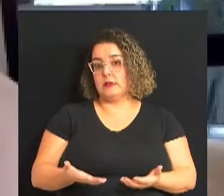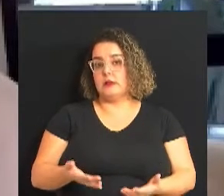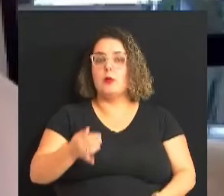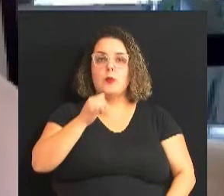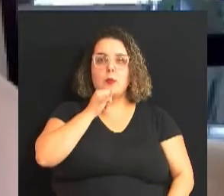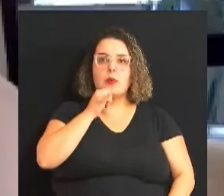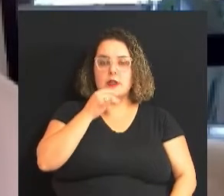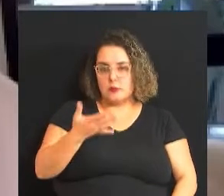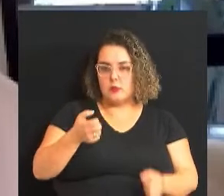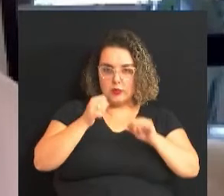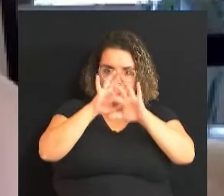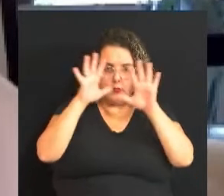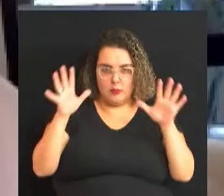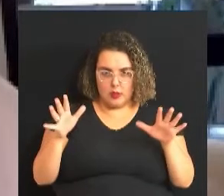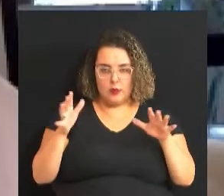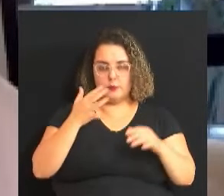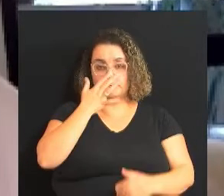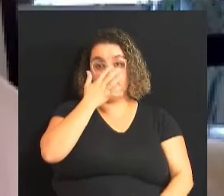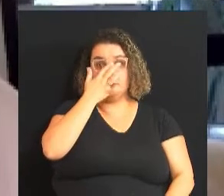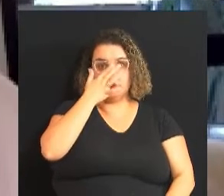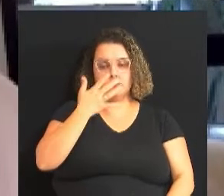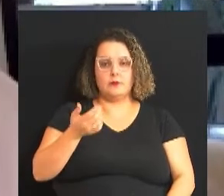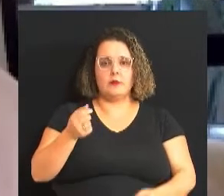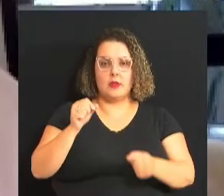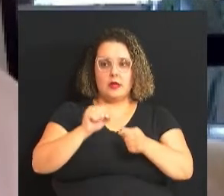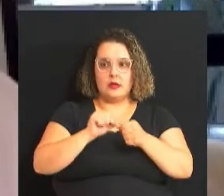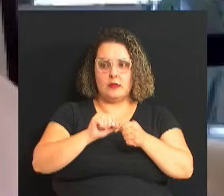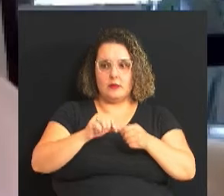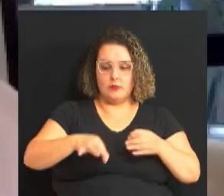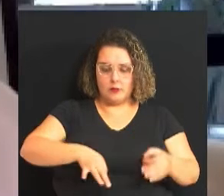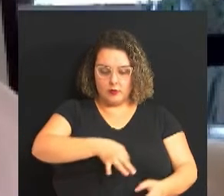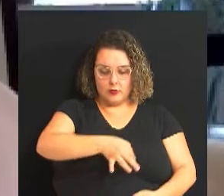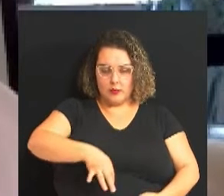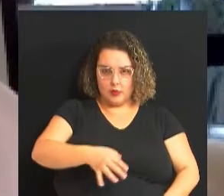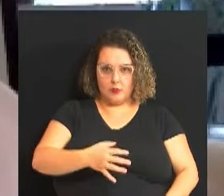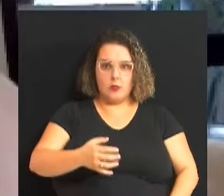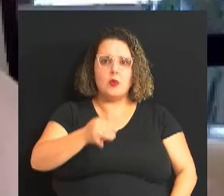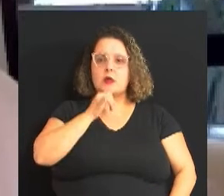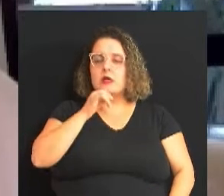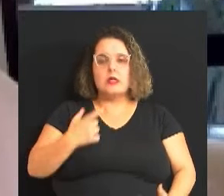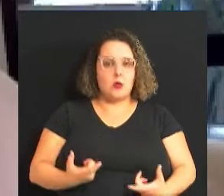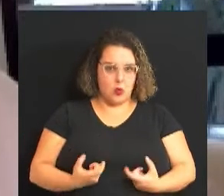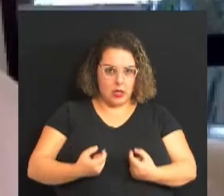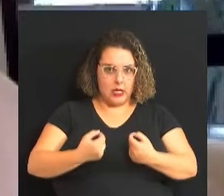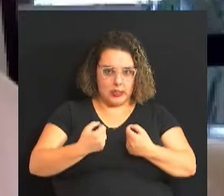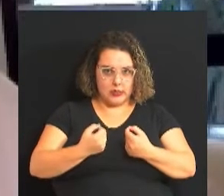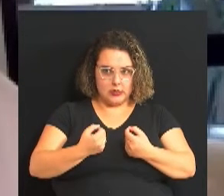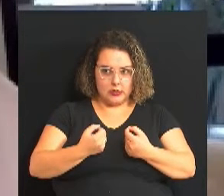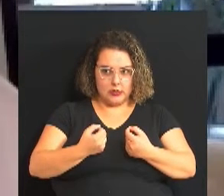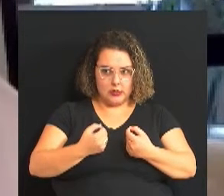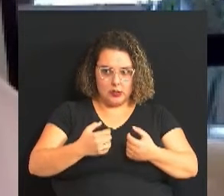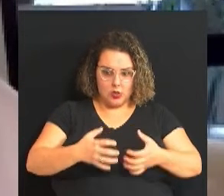exemplo bem clássico. Você faz uma operação do intestino, você tem um câncer, por exemplo. Aí você tira um pedaço do intestino